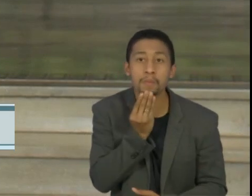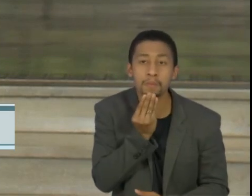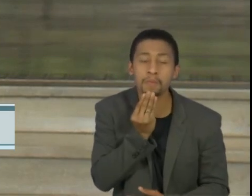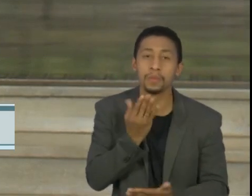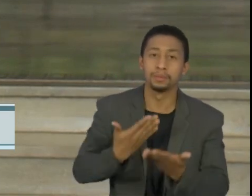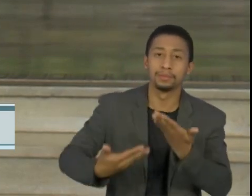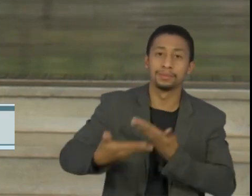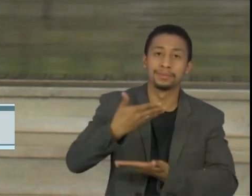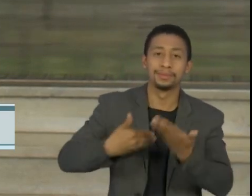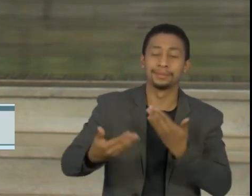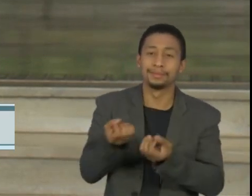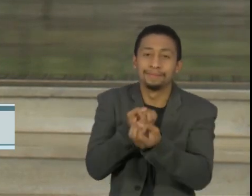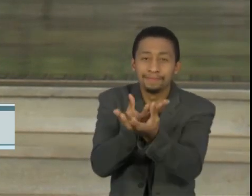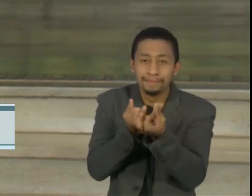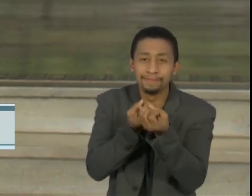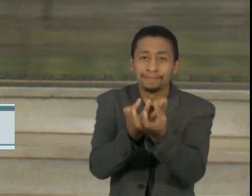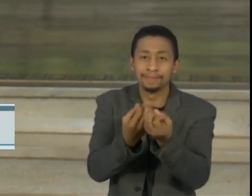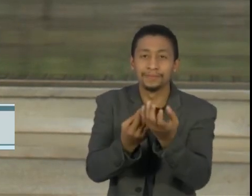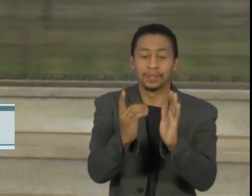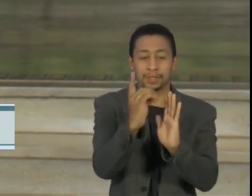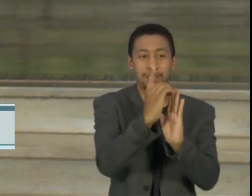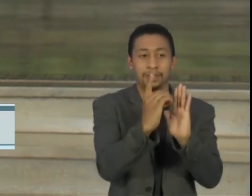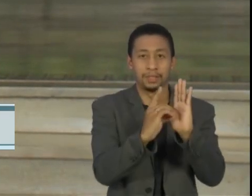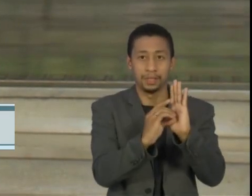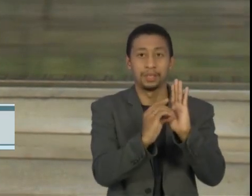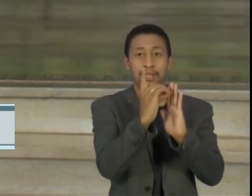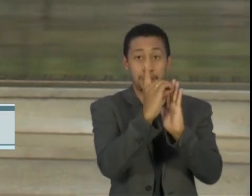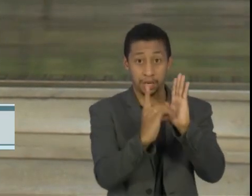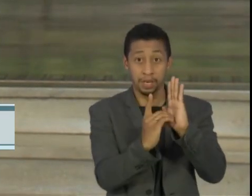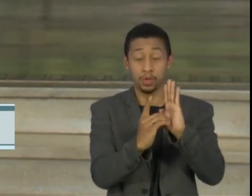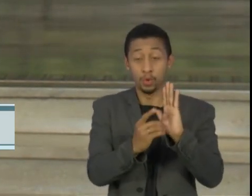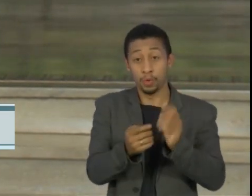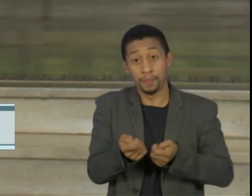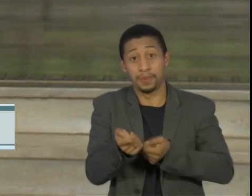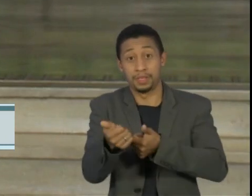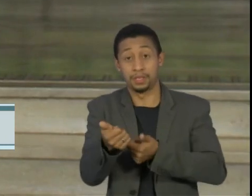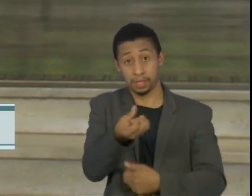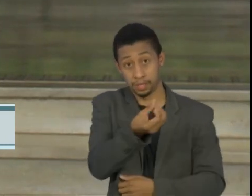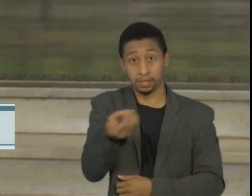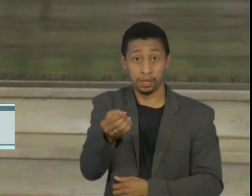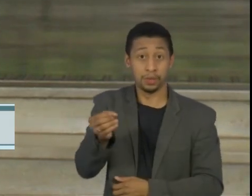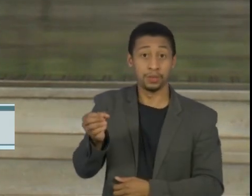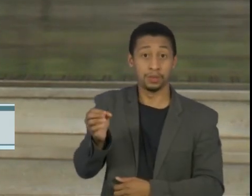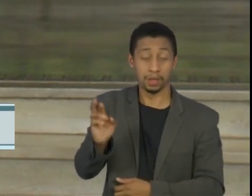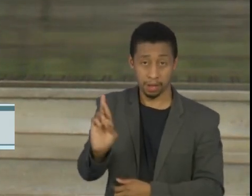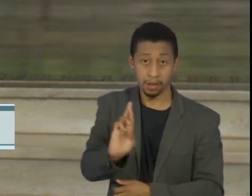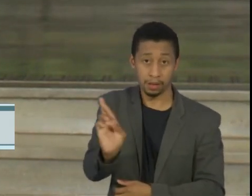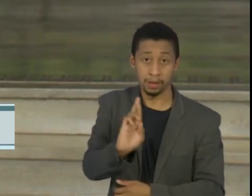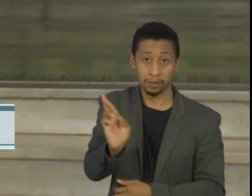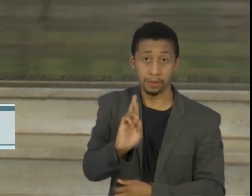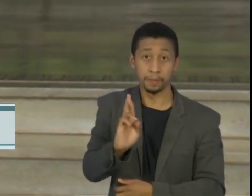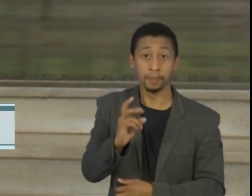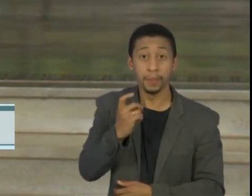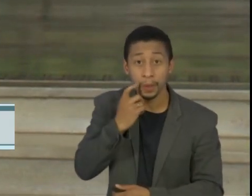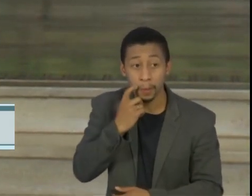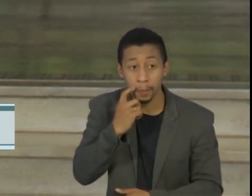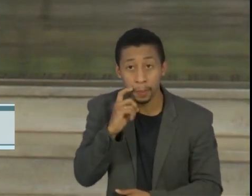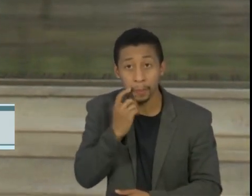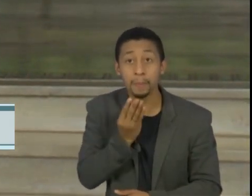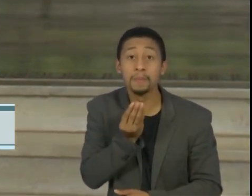a promulgação do novo decreto do auxílio emergencial, com Davi Alcolumbre, com o Rodrigo Maia